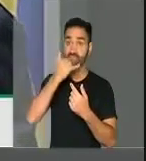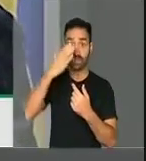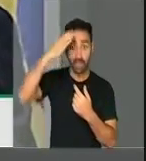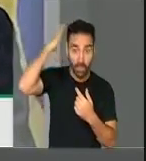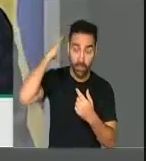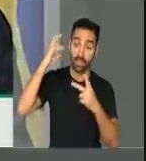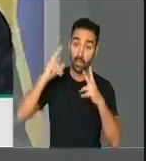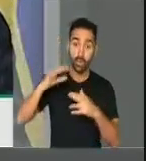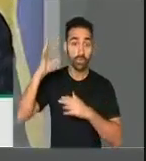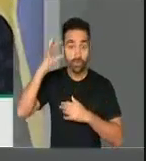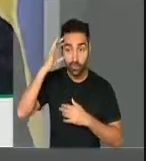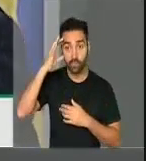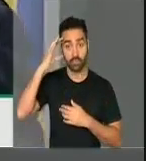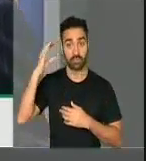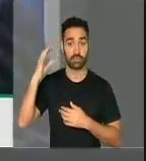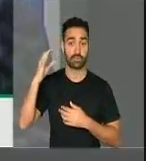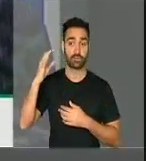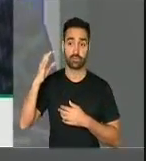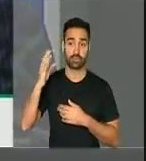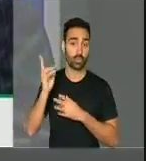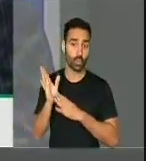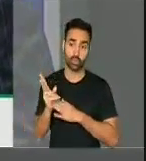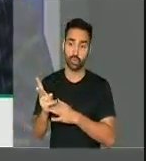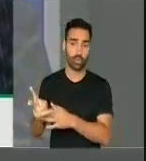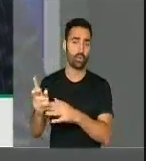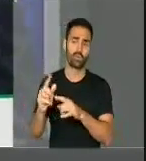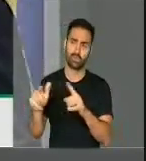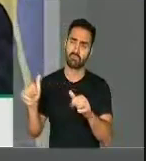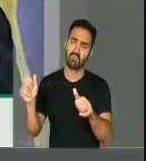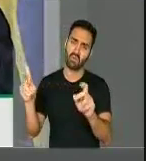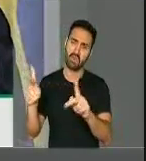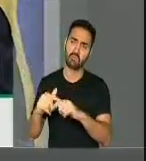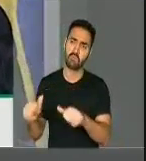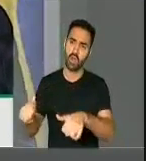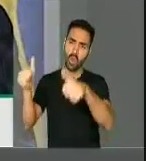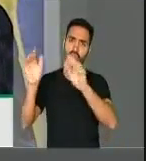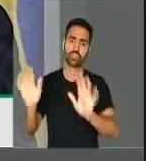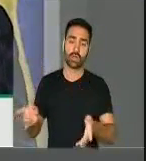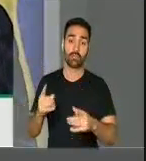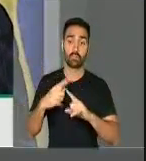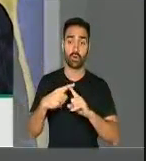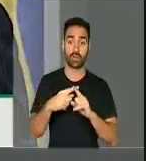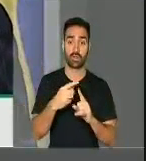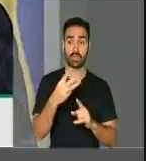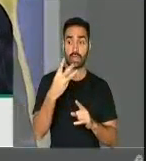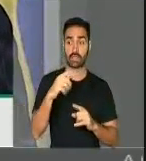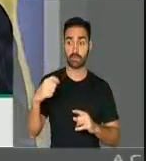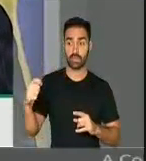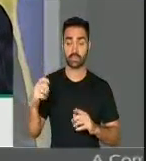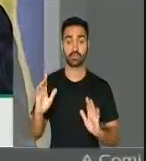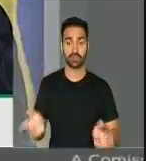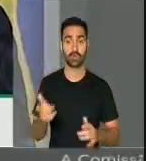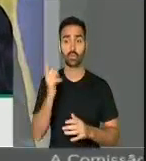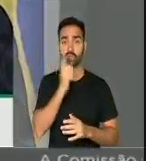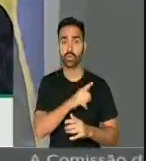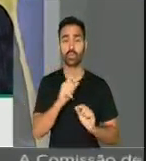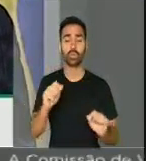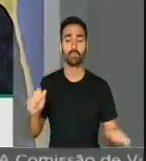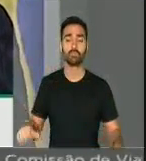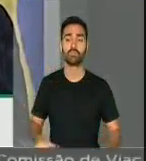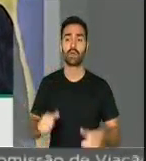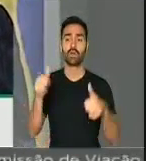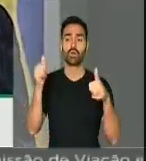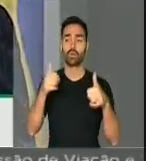continuidade. Continuidade que melhorou, porque nós tivemos no primeiro trimestre a melhora